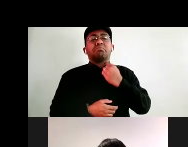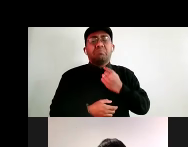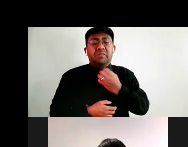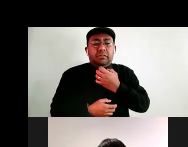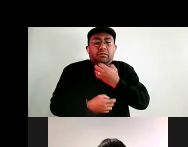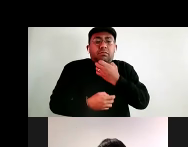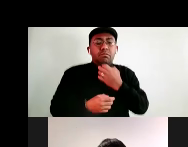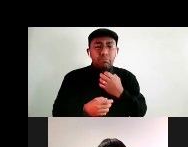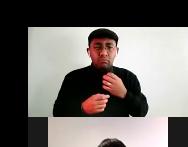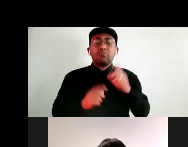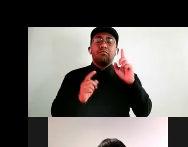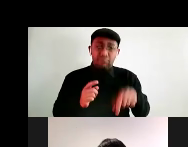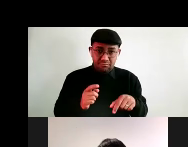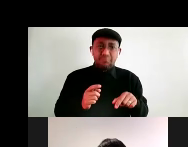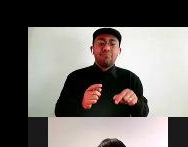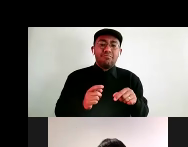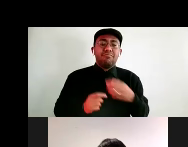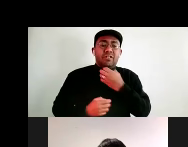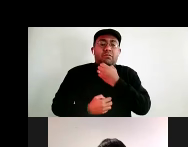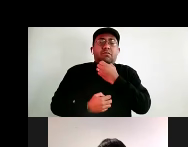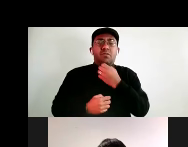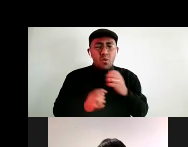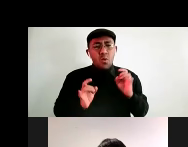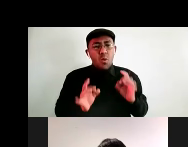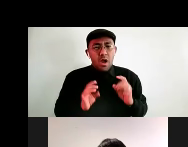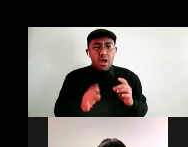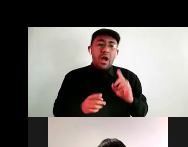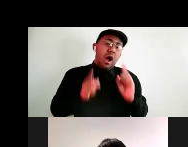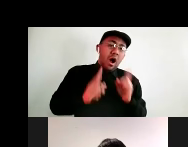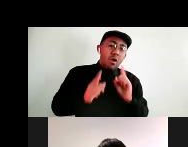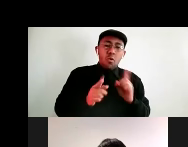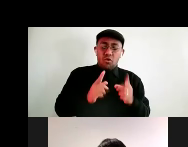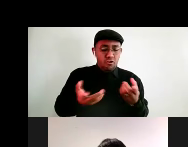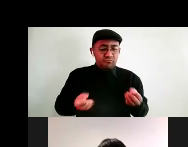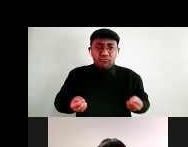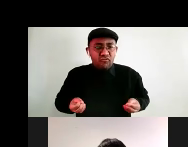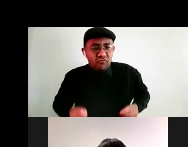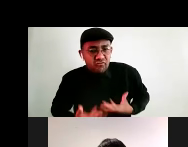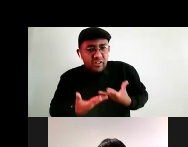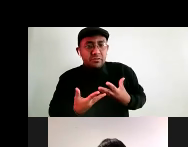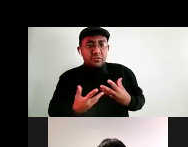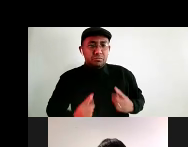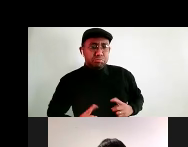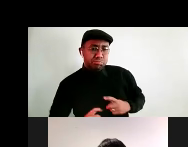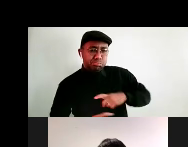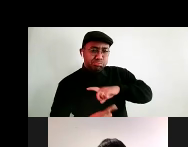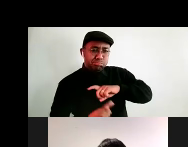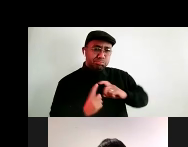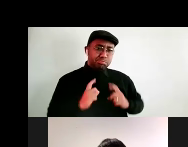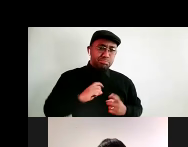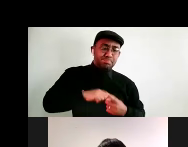lesões são uma continuidade da pele, pode produzir que sejam infectadas com bactérias e